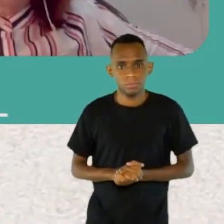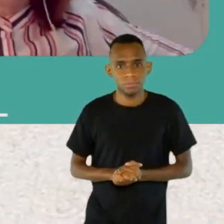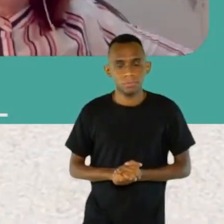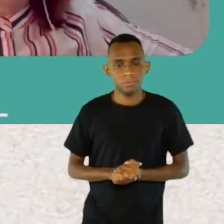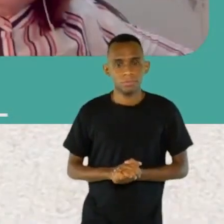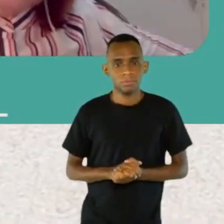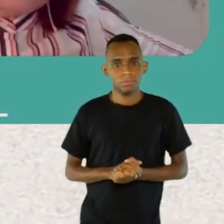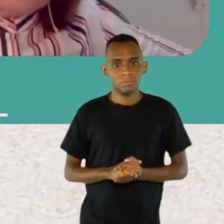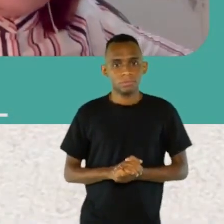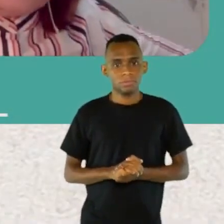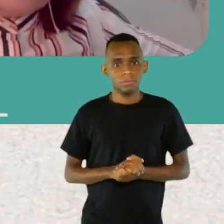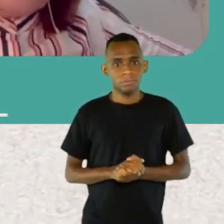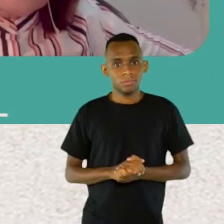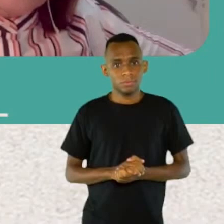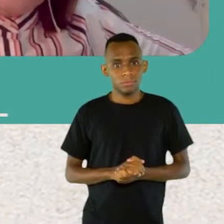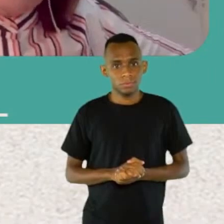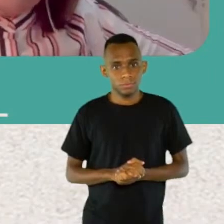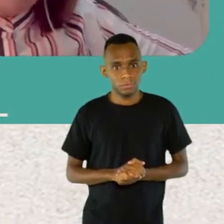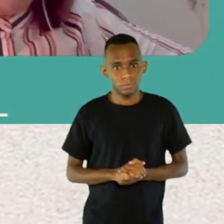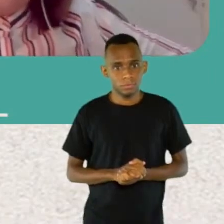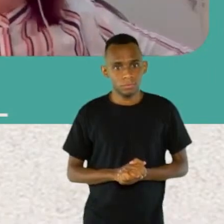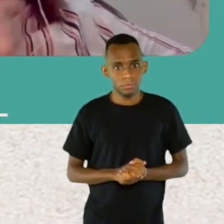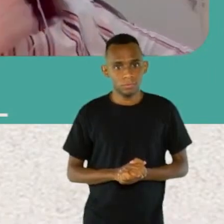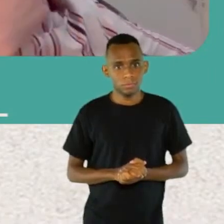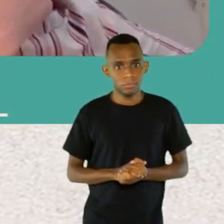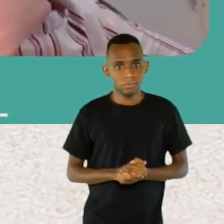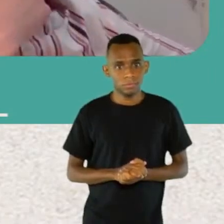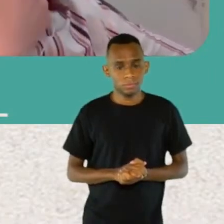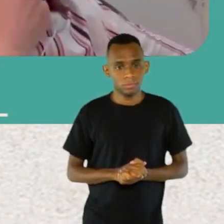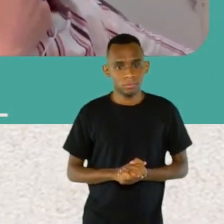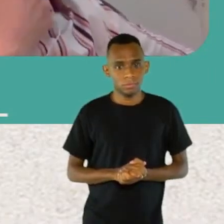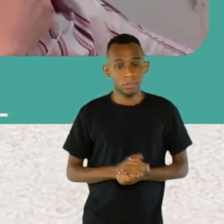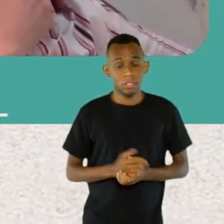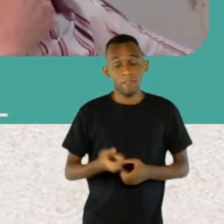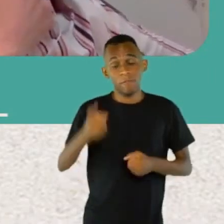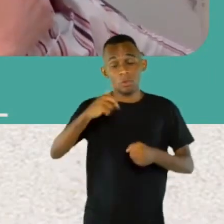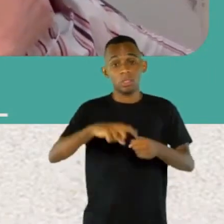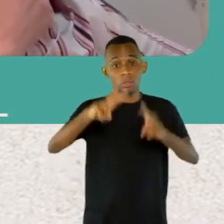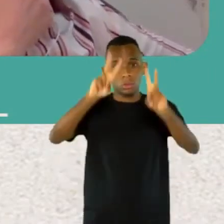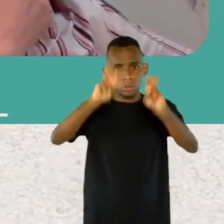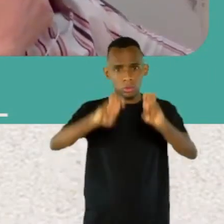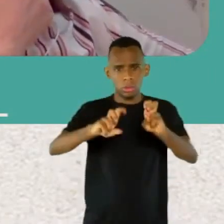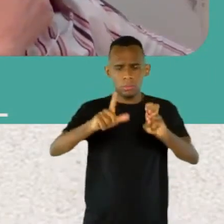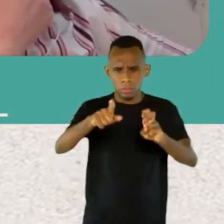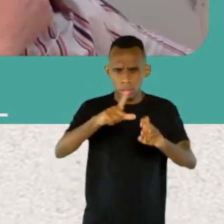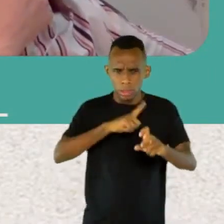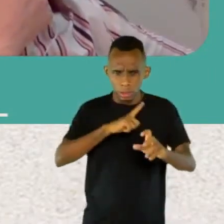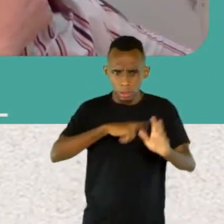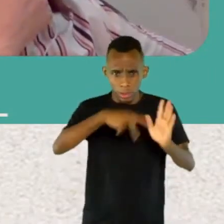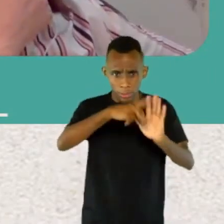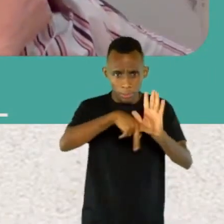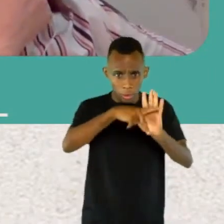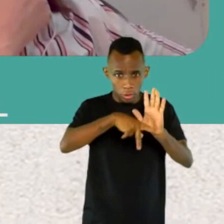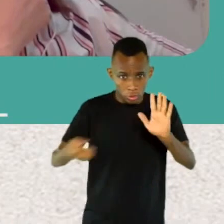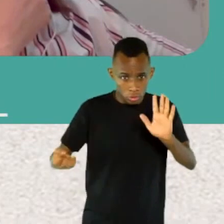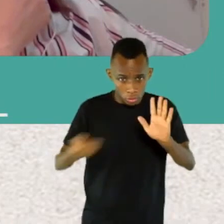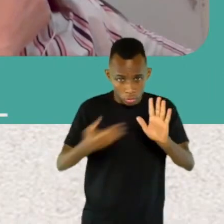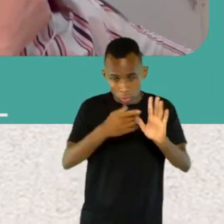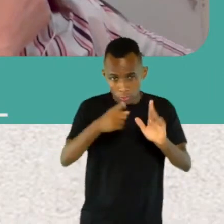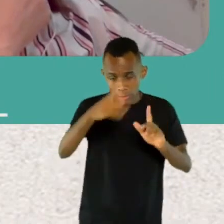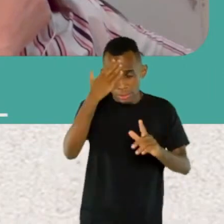Patrícia, mas então, voltando então ao nosso assunto, você já tem projeto novo? Você sabe que livro é que nem filme,